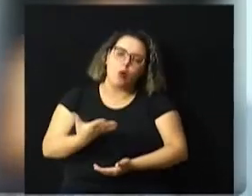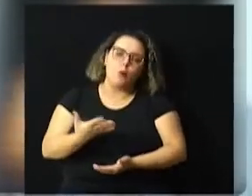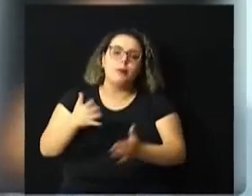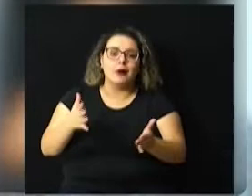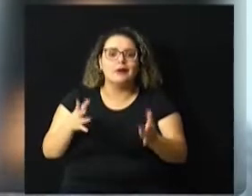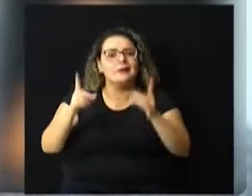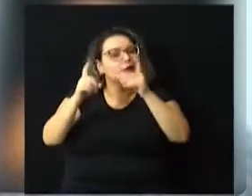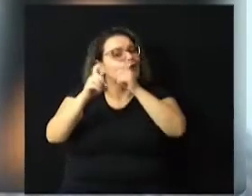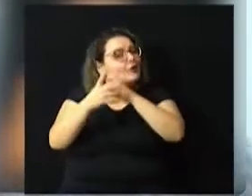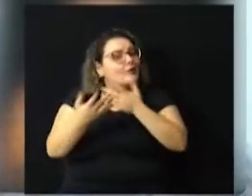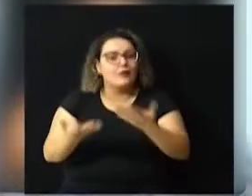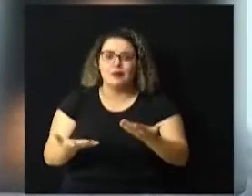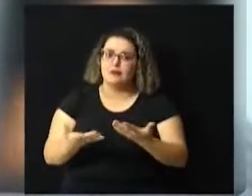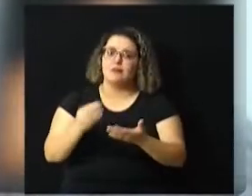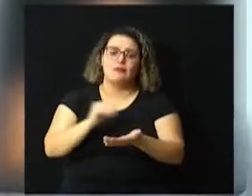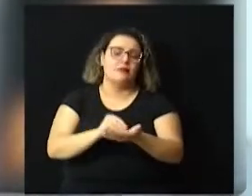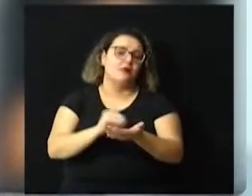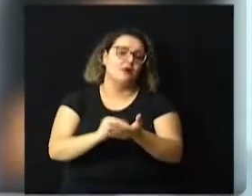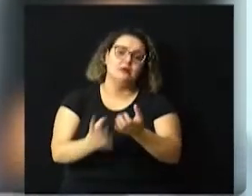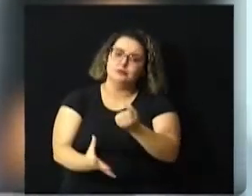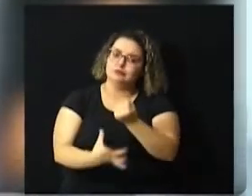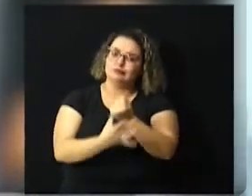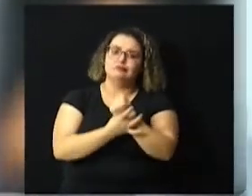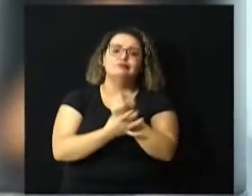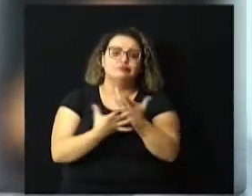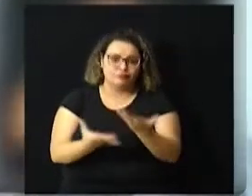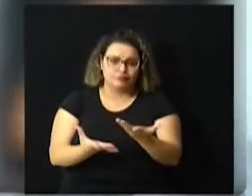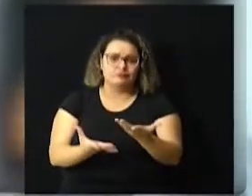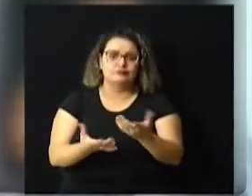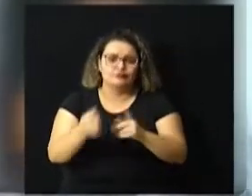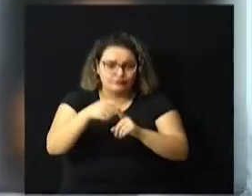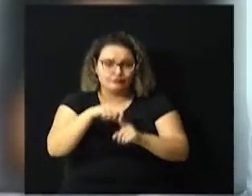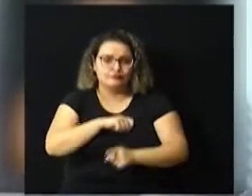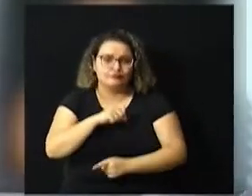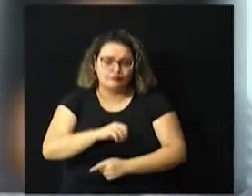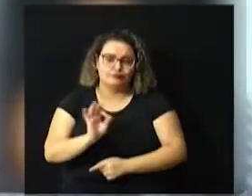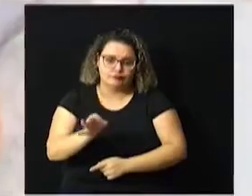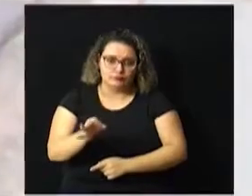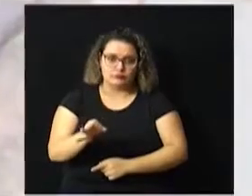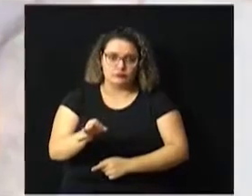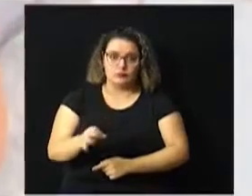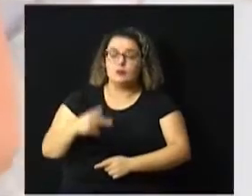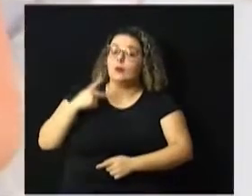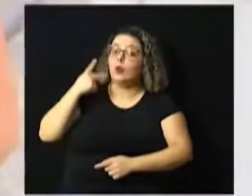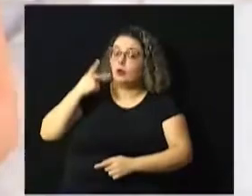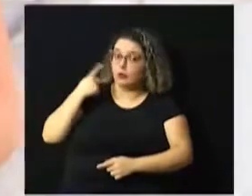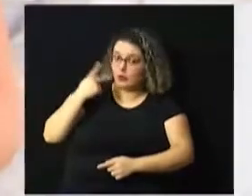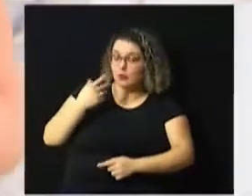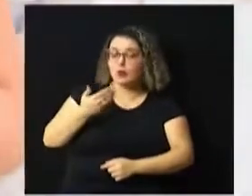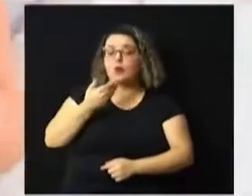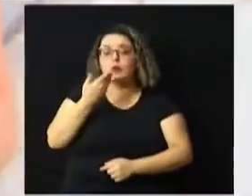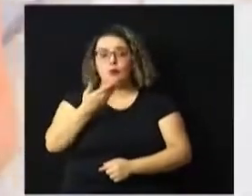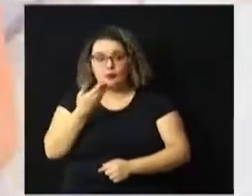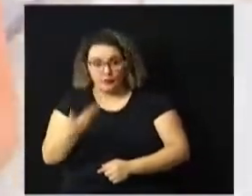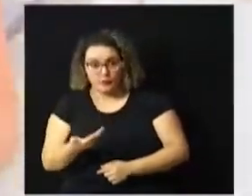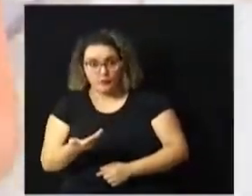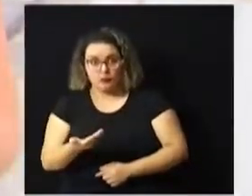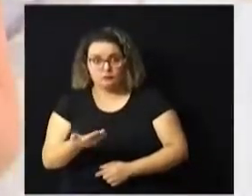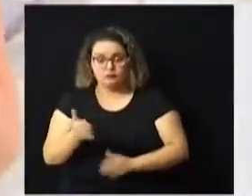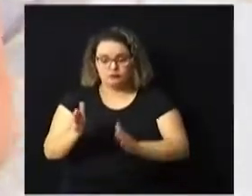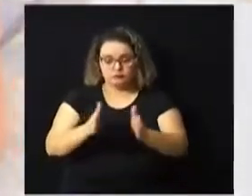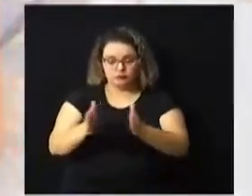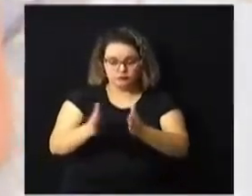muito dificultoso, inclusive a insegurança que traz esse trabalho para esses trabalhadores. O parlamentar comentou que